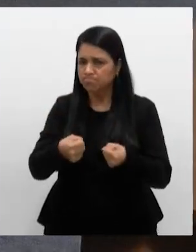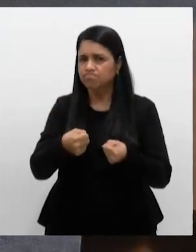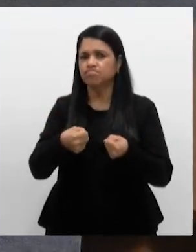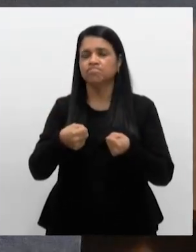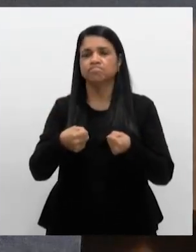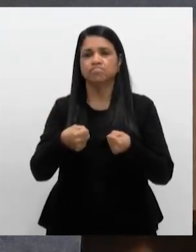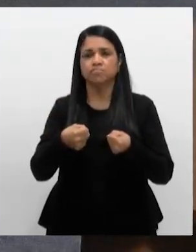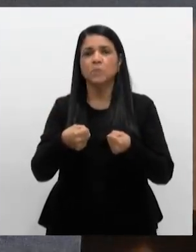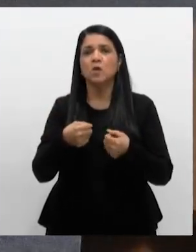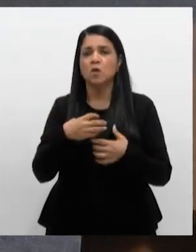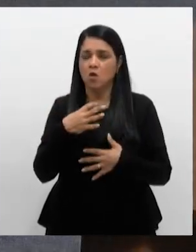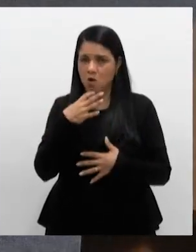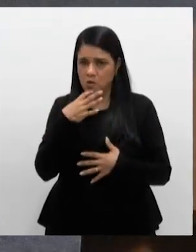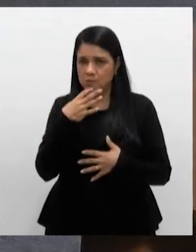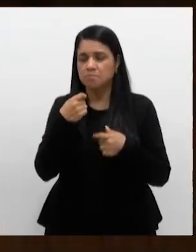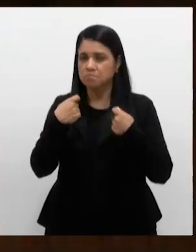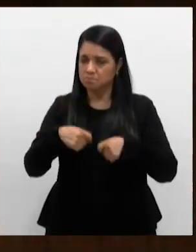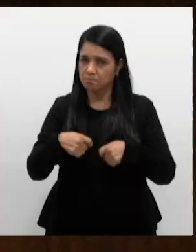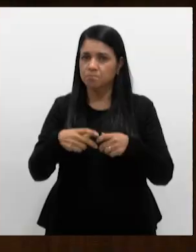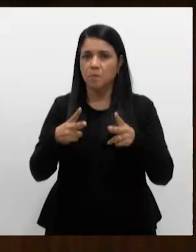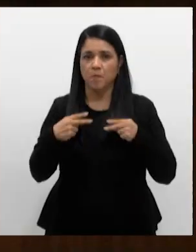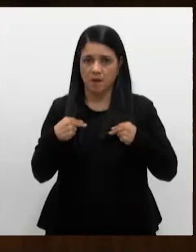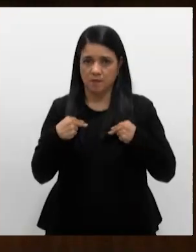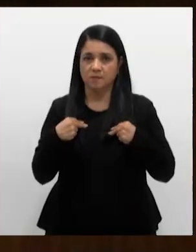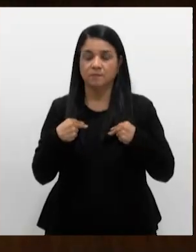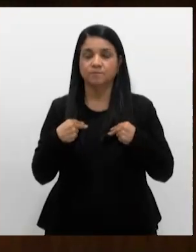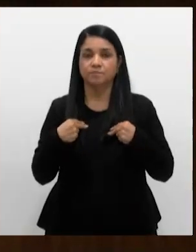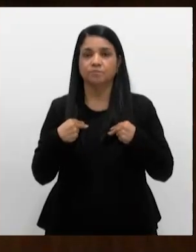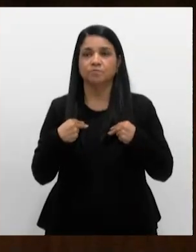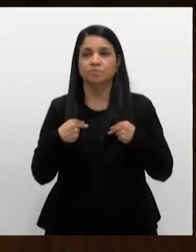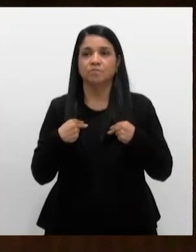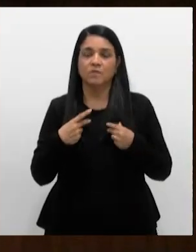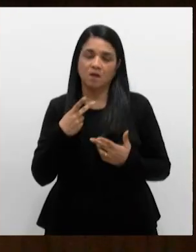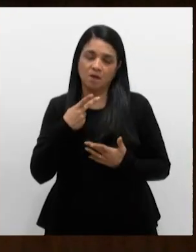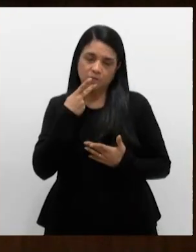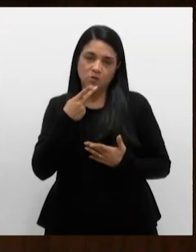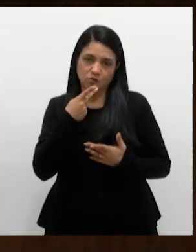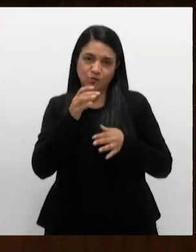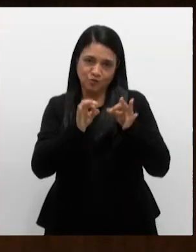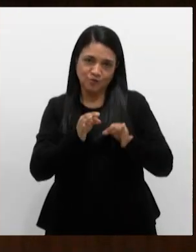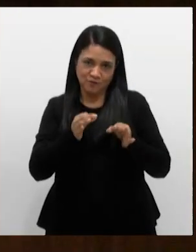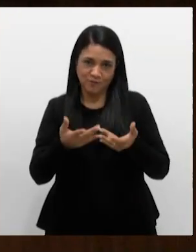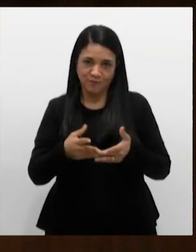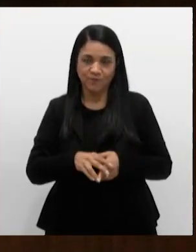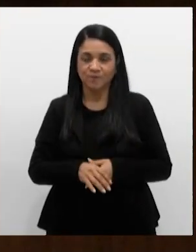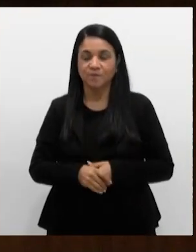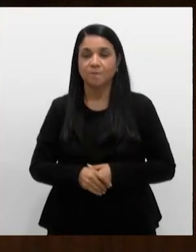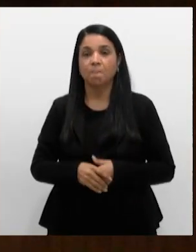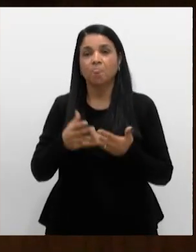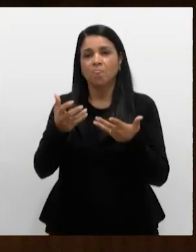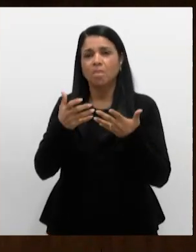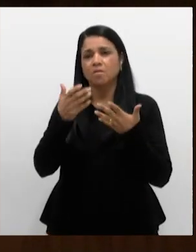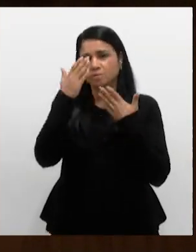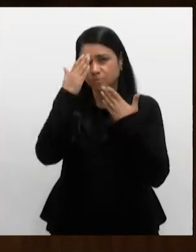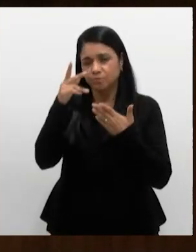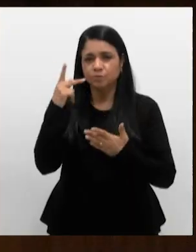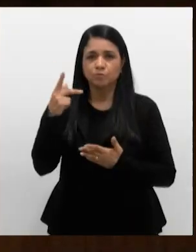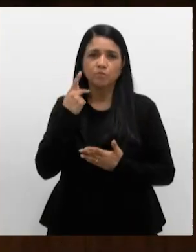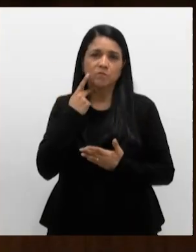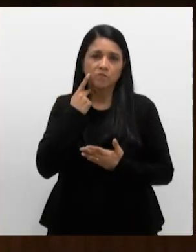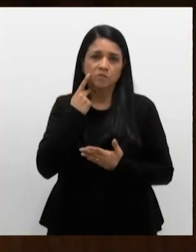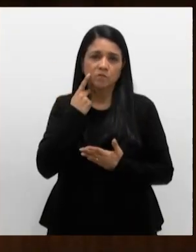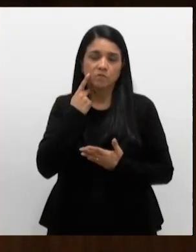nosso reconhecimento. Era essa a justificativa, presidente Bacelar. Queria agradecer ao procurador, nosso